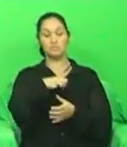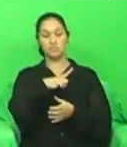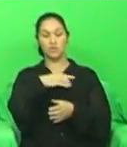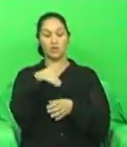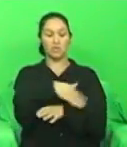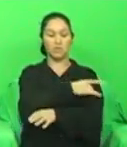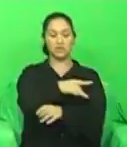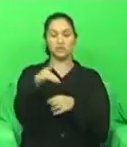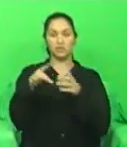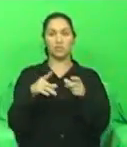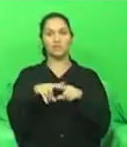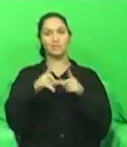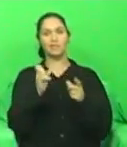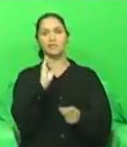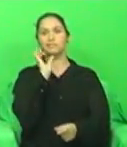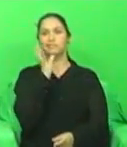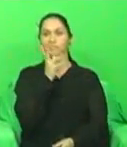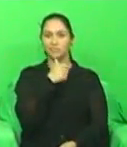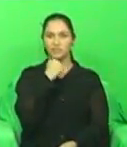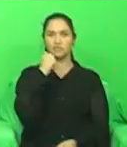e até agora não foi concluído